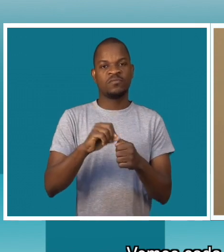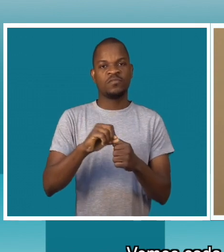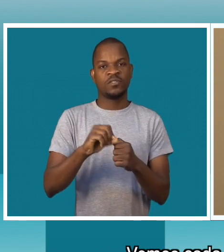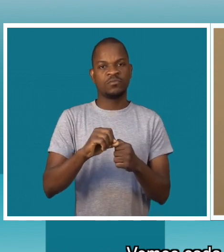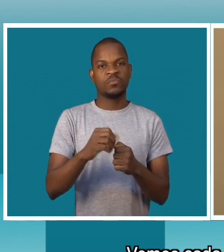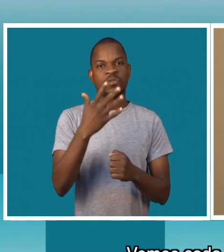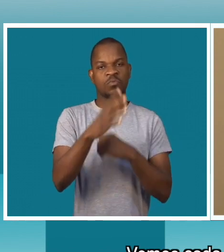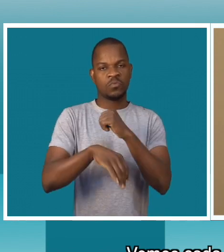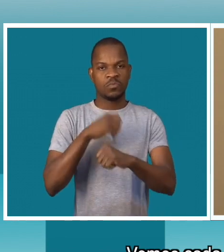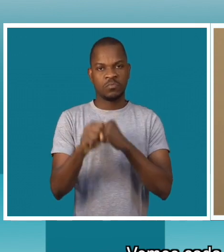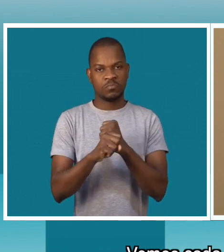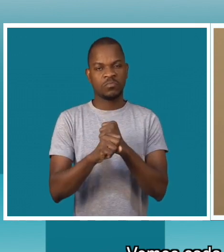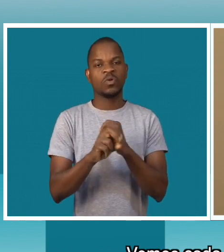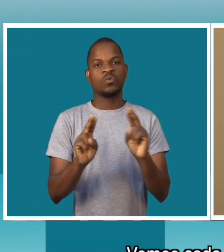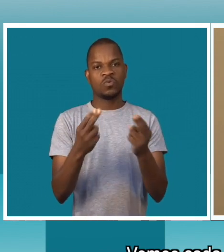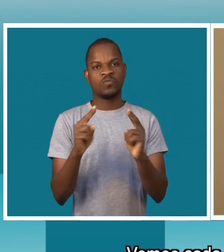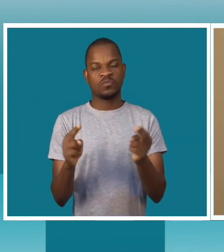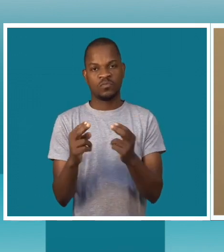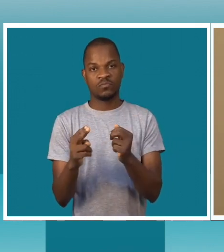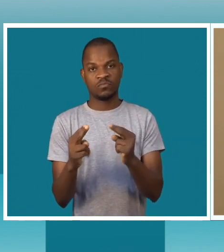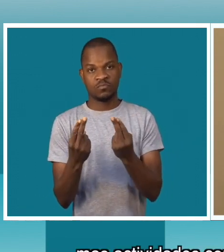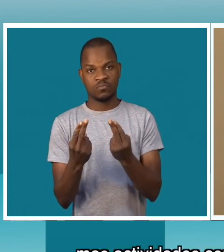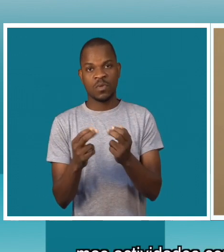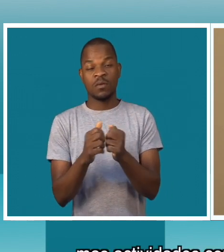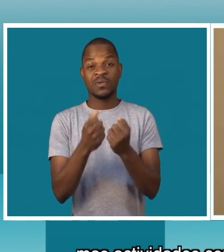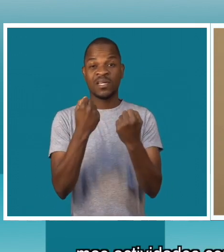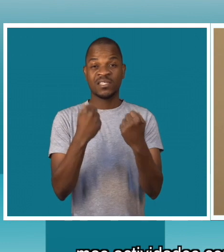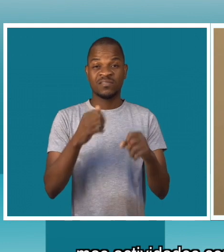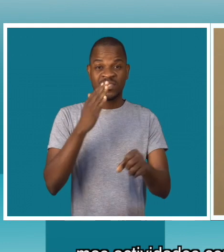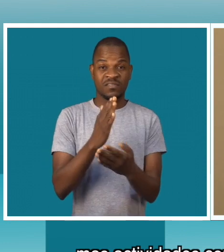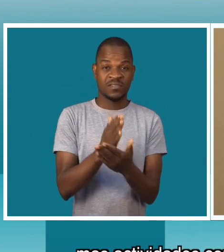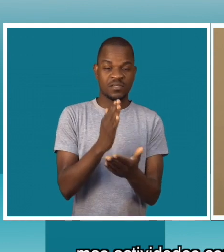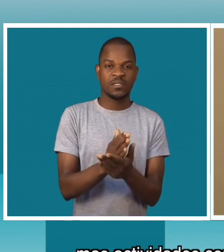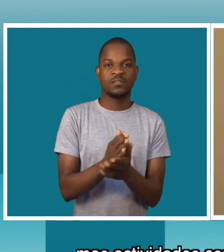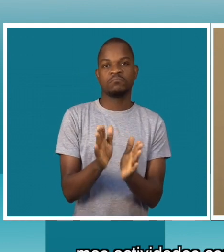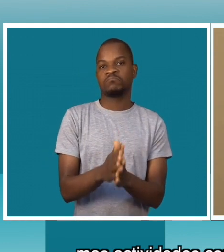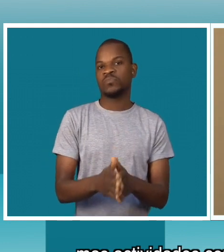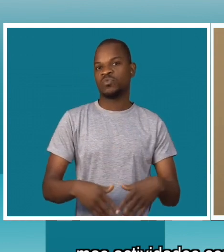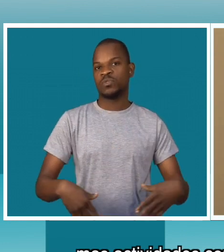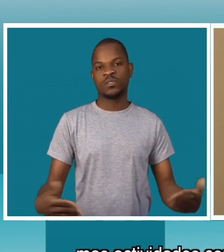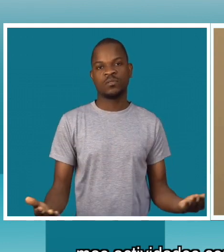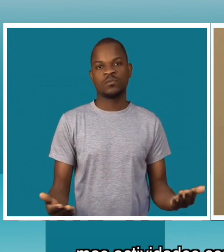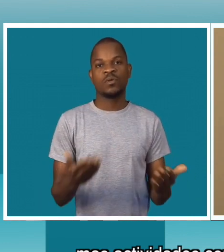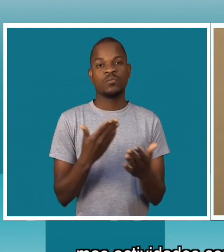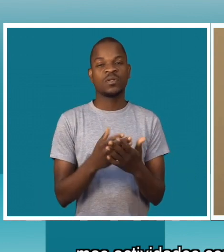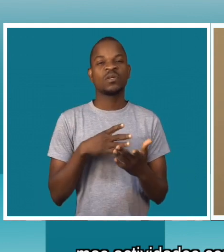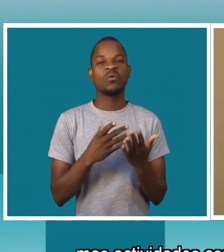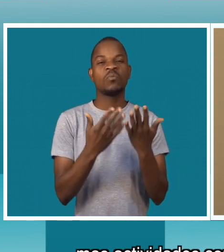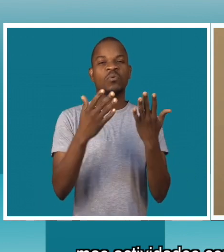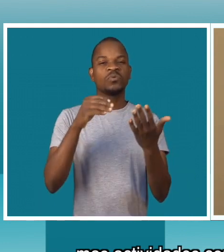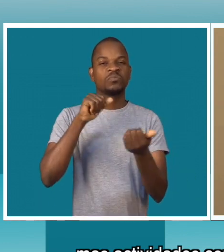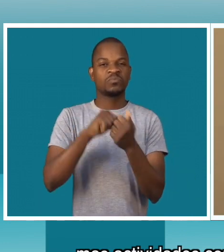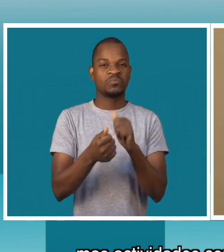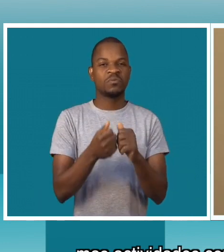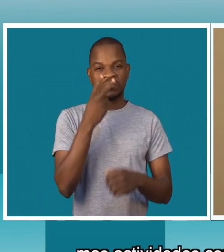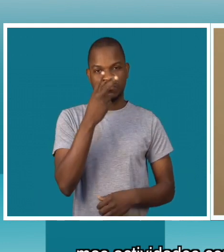de cinco em cinco anos, estão aparecendo. Mas, aquilo que são atividades concretas, nós não estamos a ver. Porque